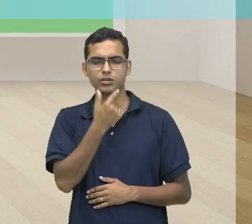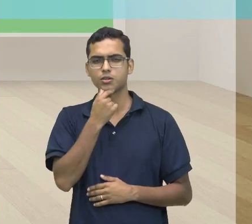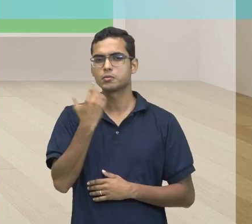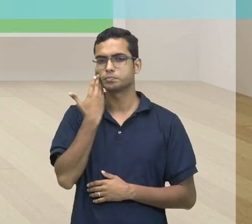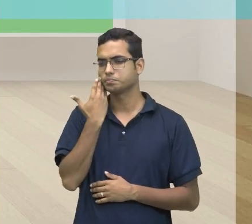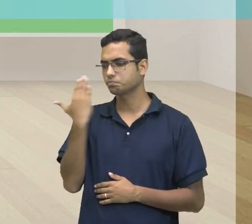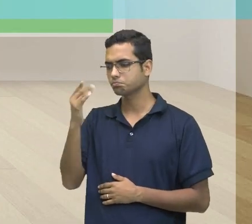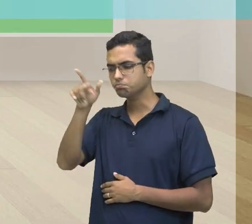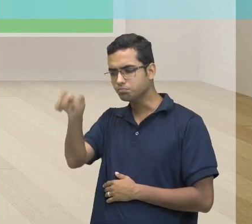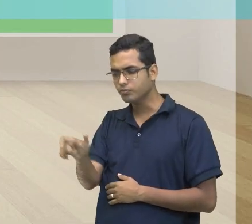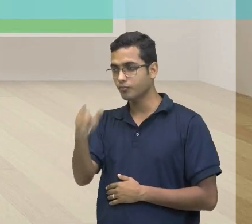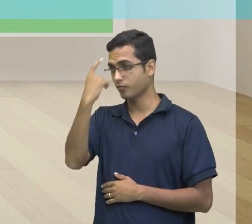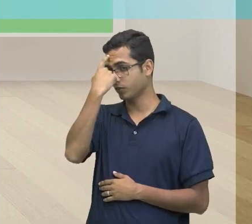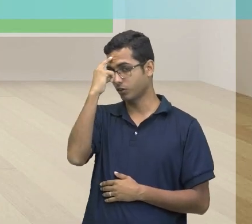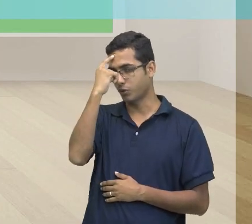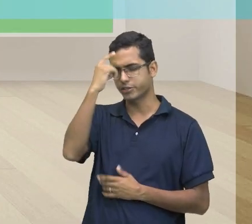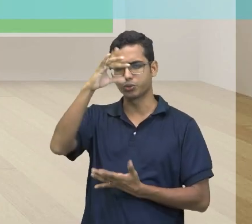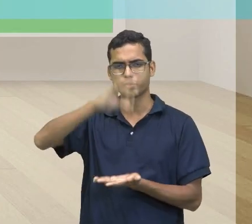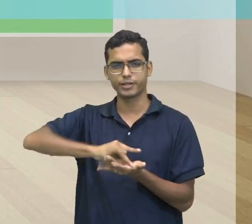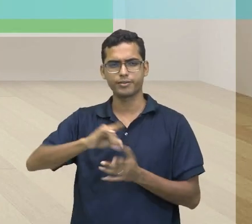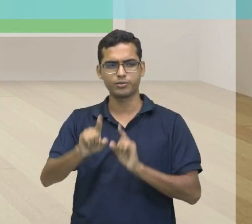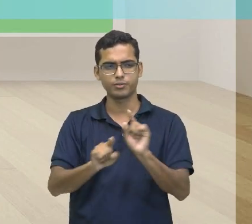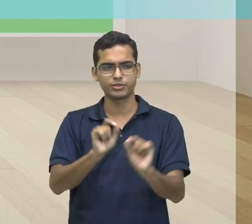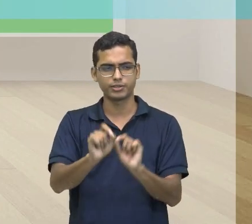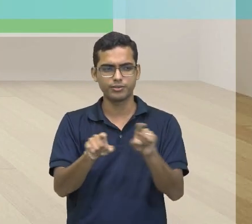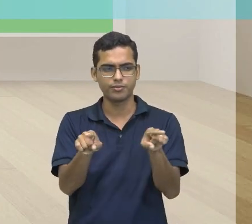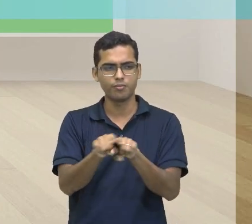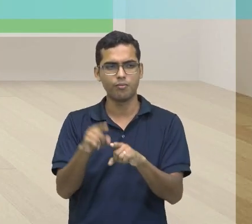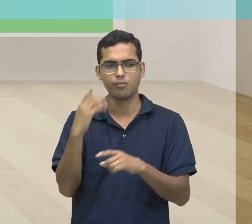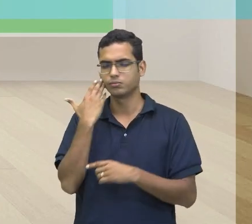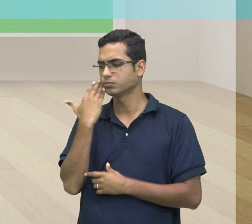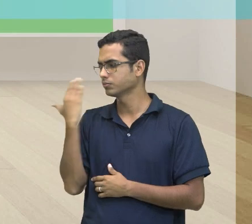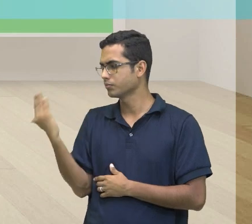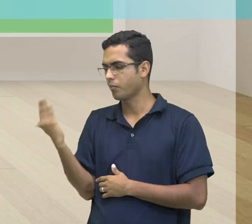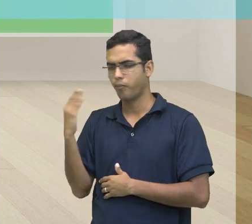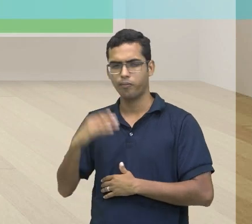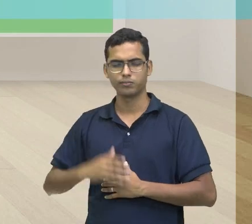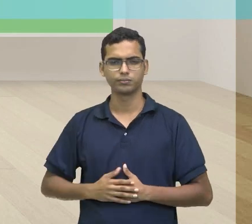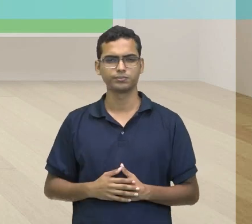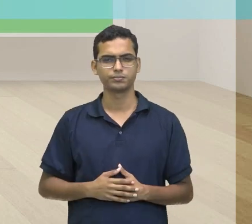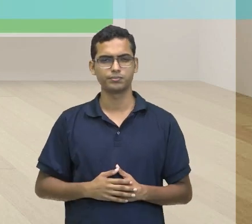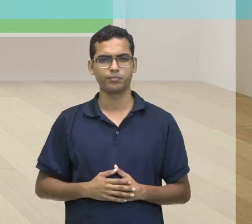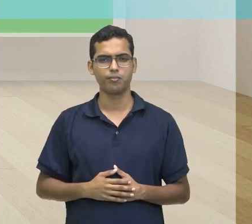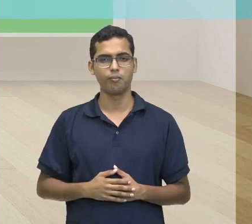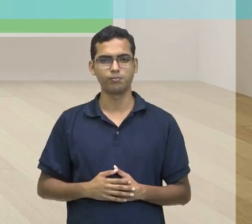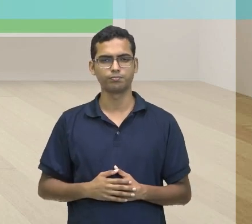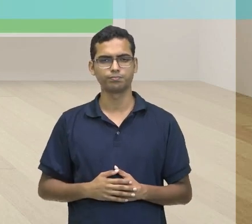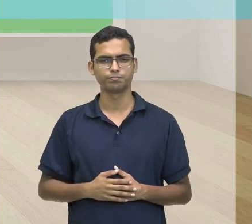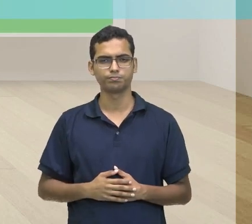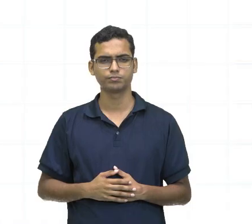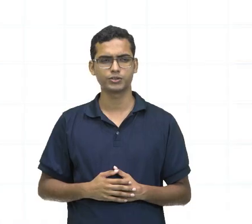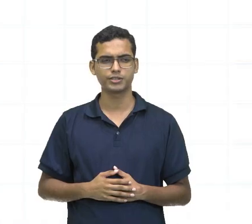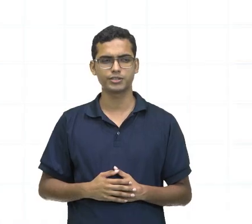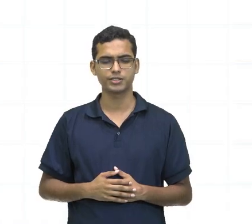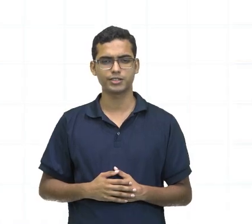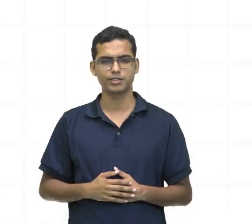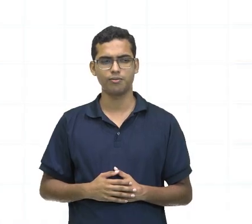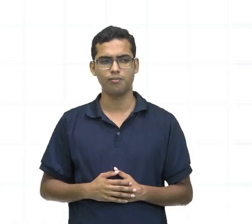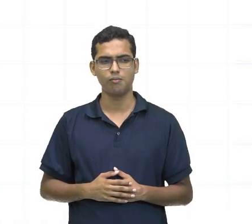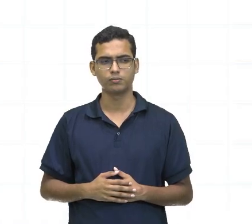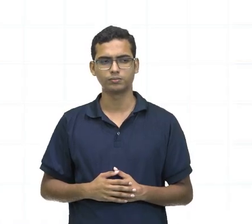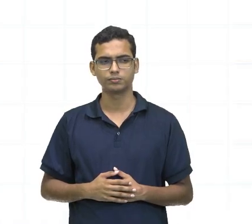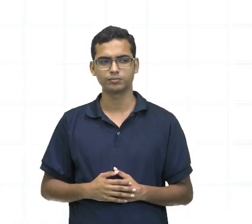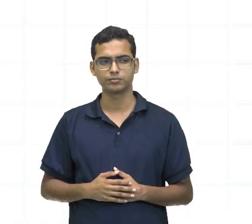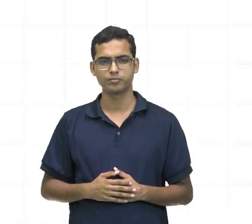desse linguista que trouxe essa ideia aí de língua. Um